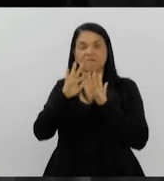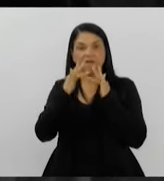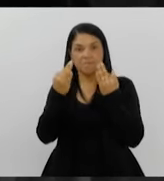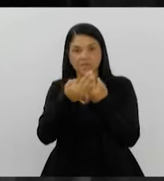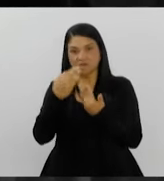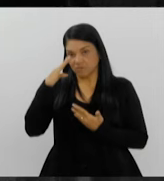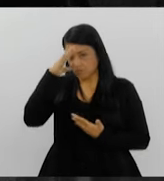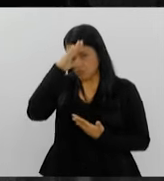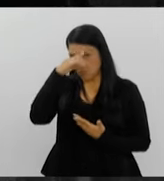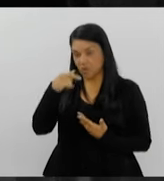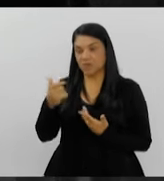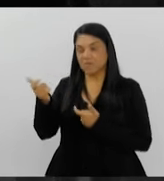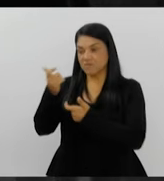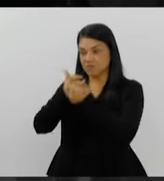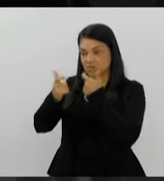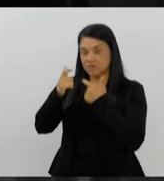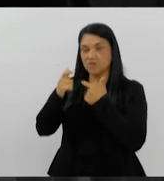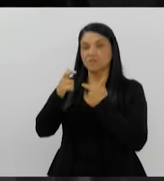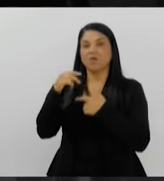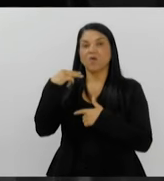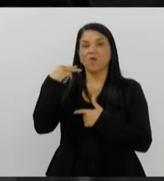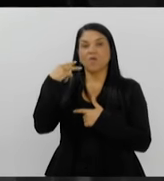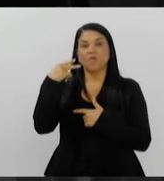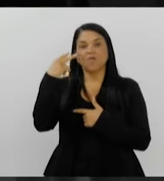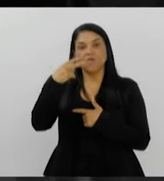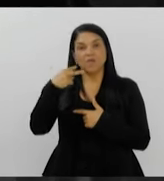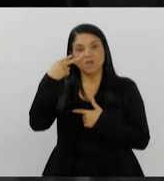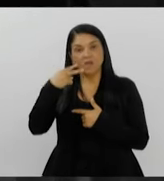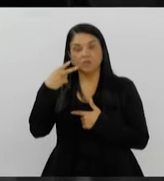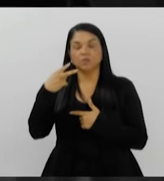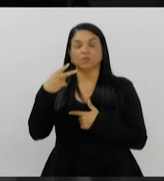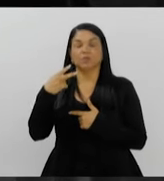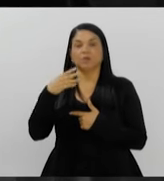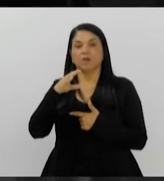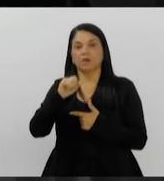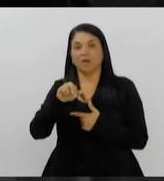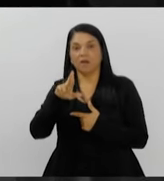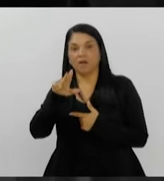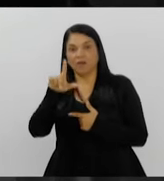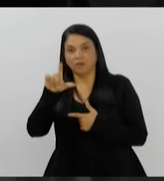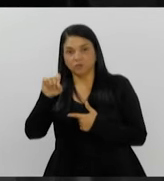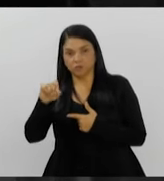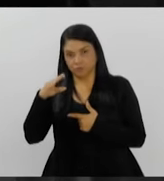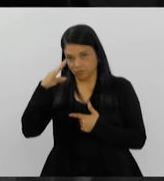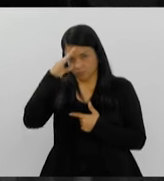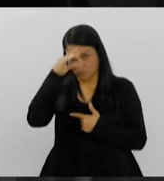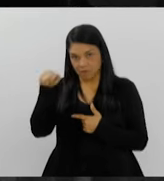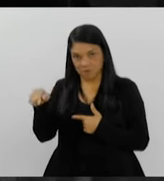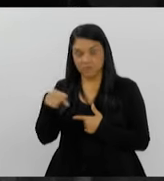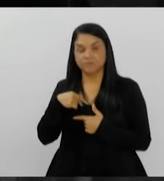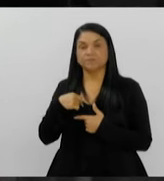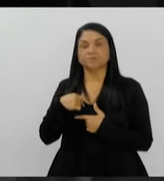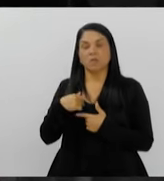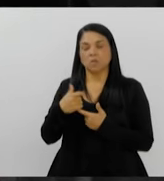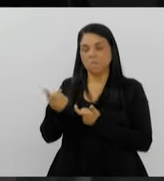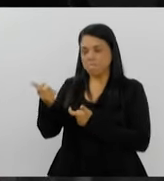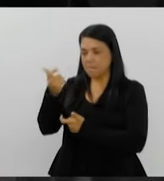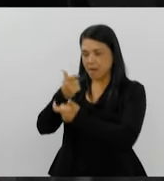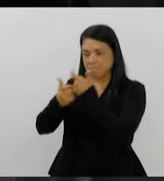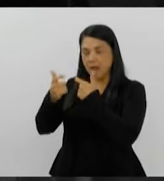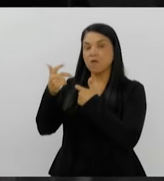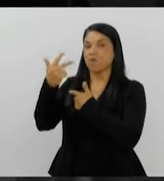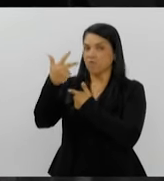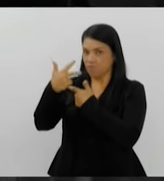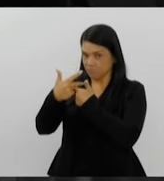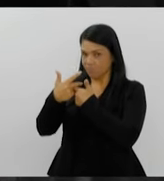presidente bolsonaro fez ofensas ao Vereador Carlos bolsonaro Eu aguentei todas as ofensas e o vídeo demonstra isso e me